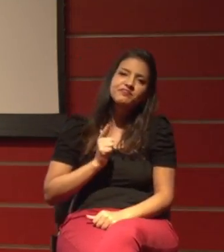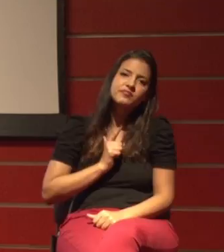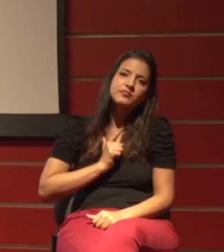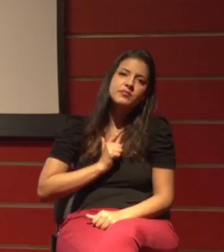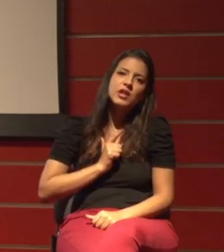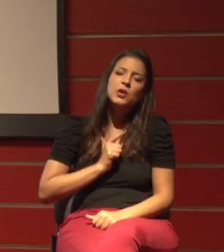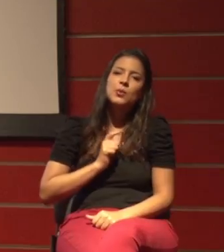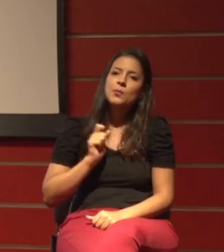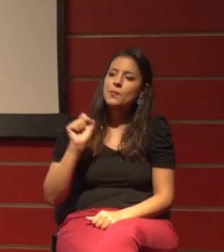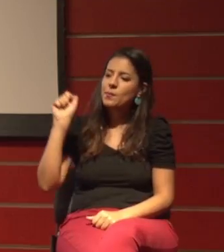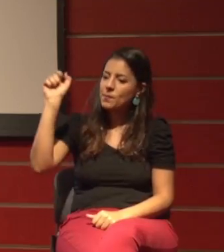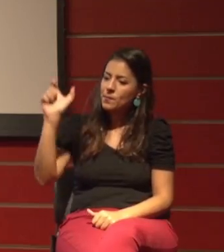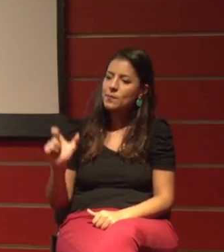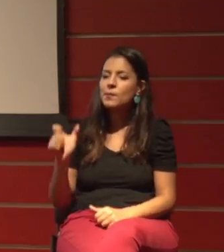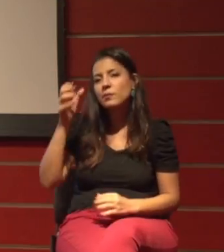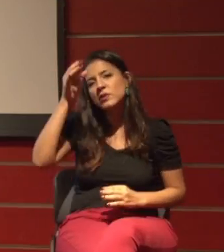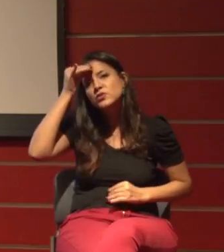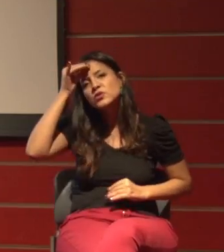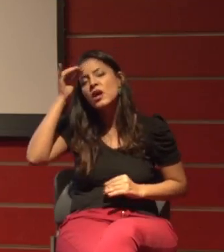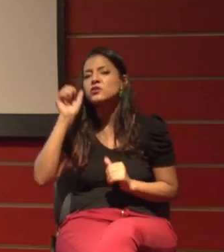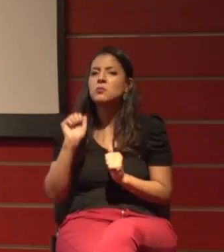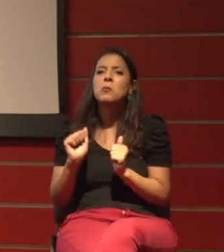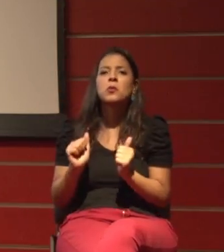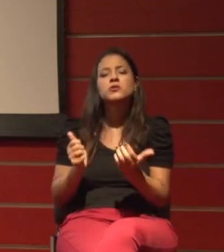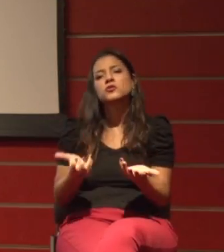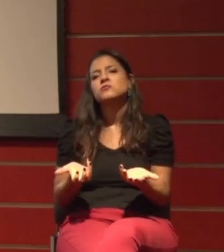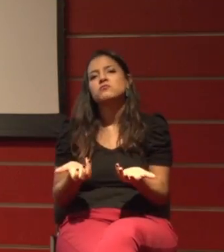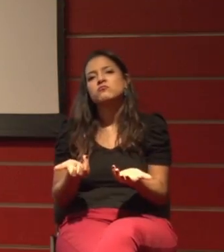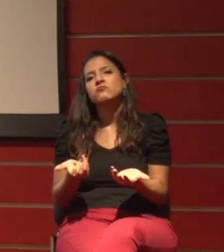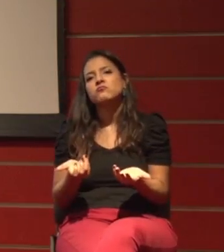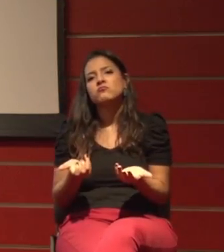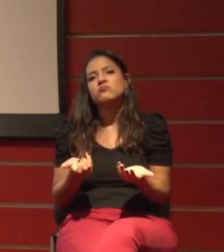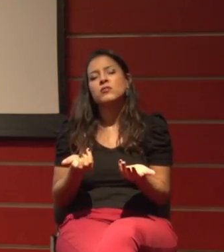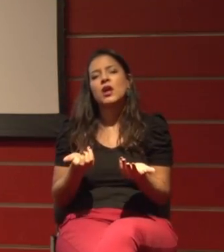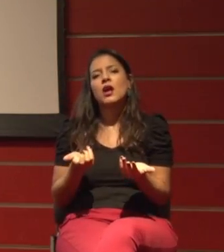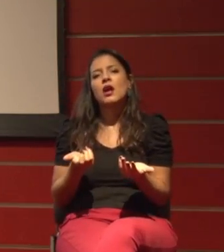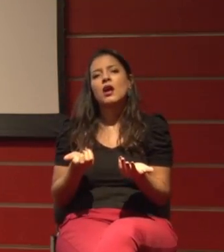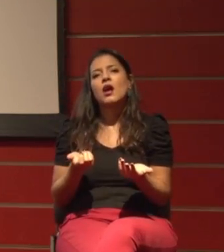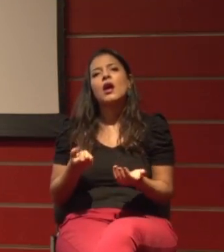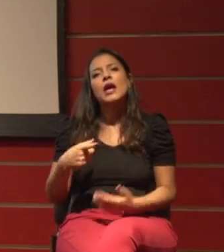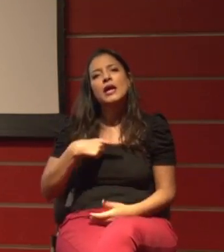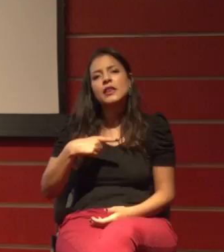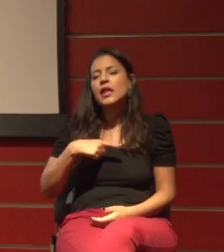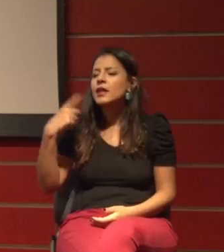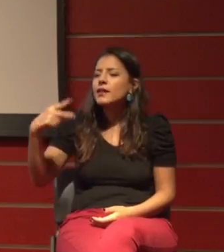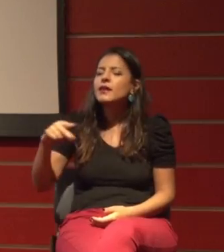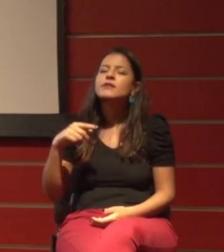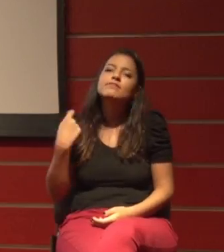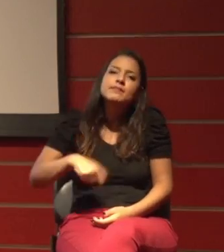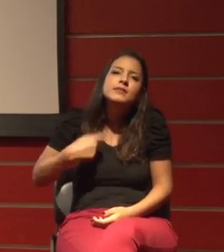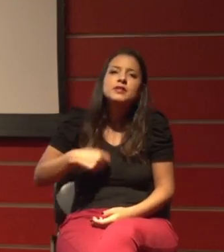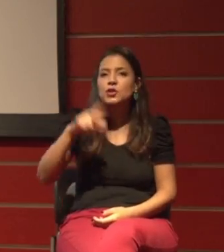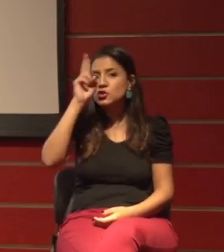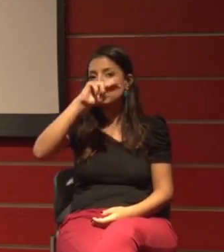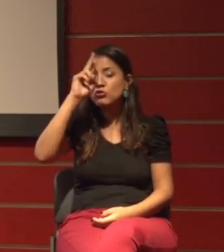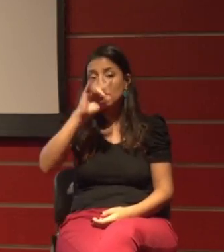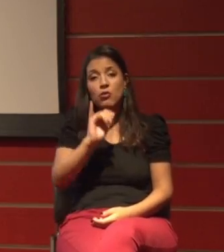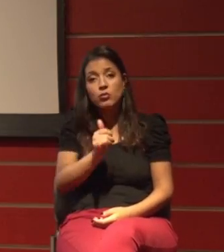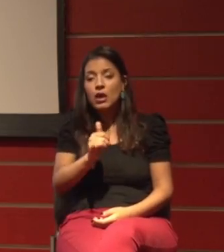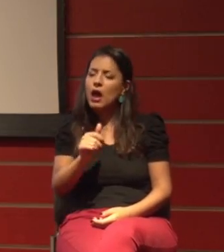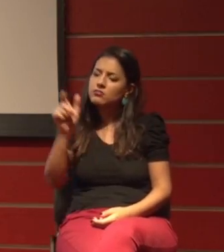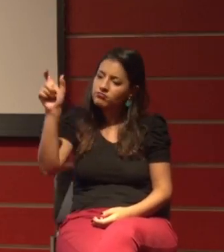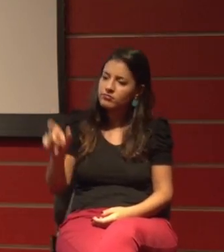personagem tanto Pode surgir como ah a partir da necessidade de contar uma história você pode você pode desenvolver esse